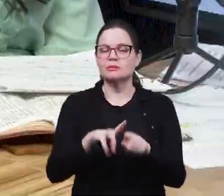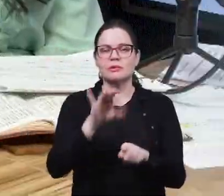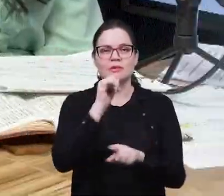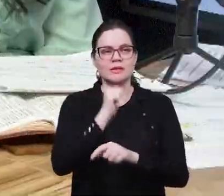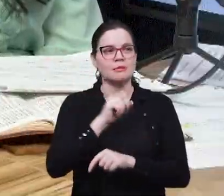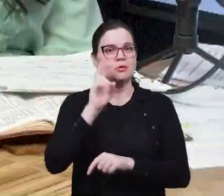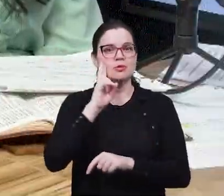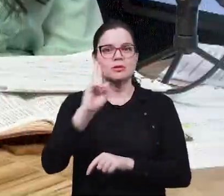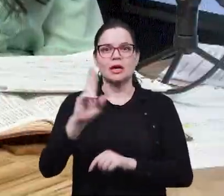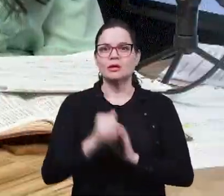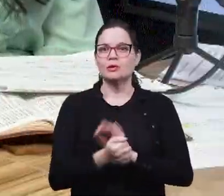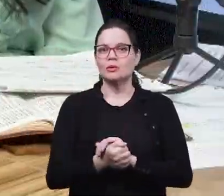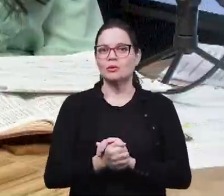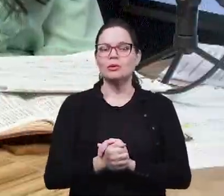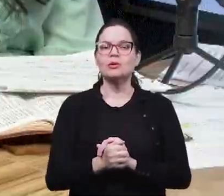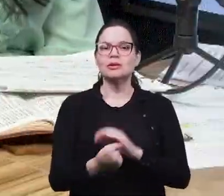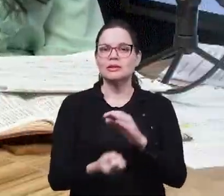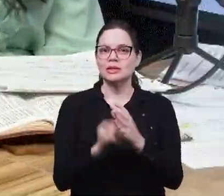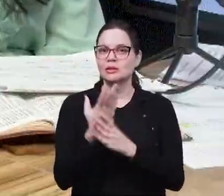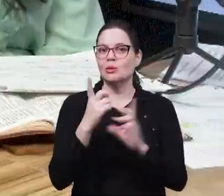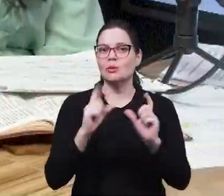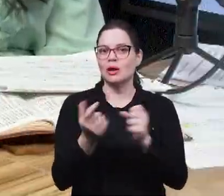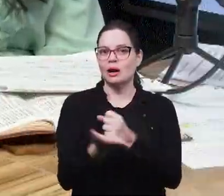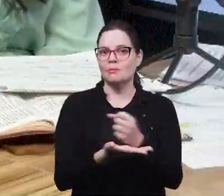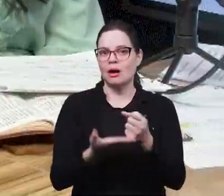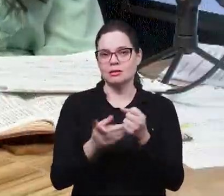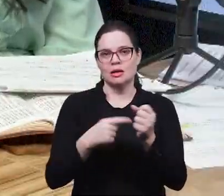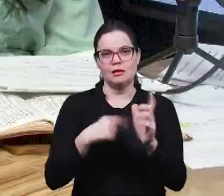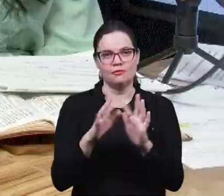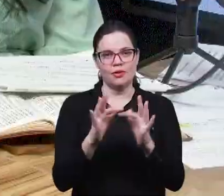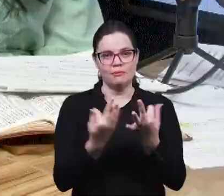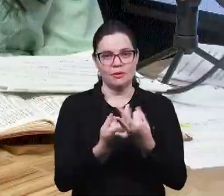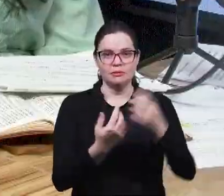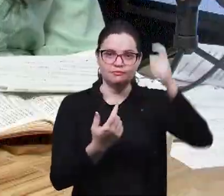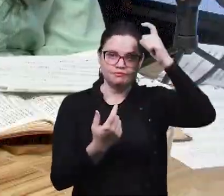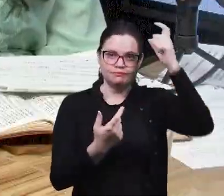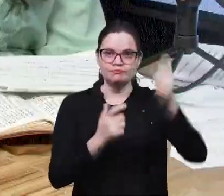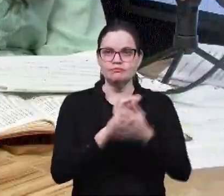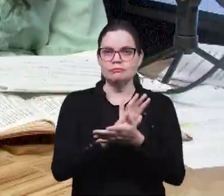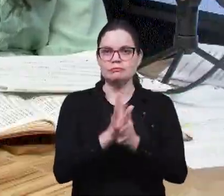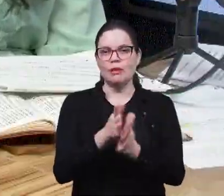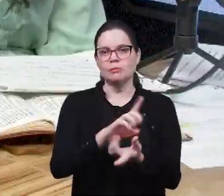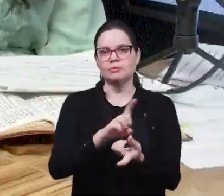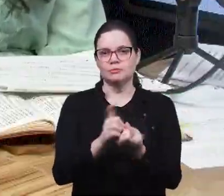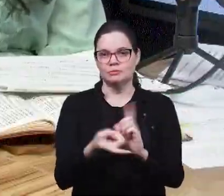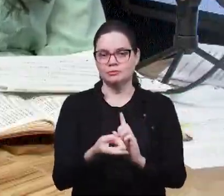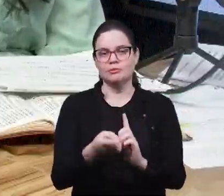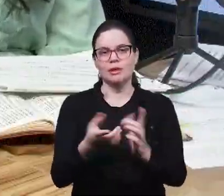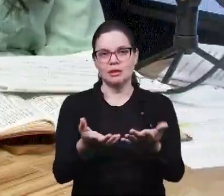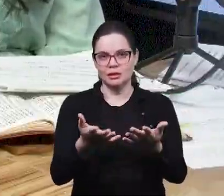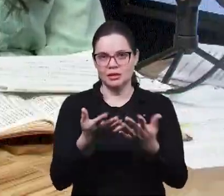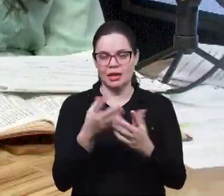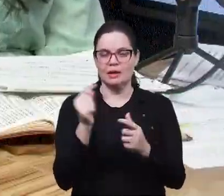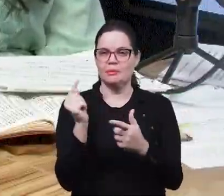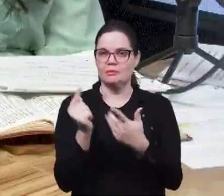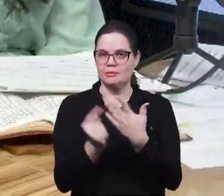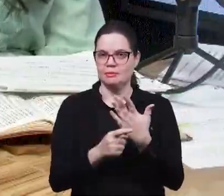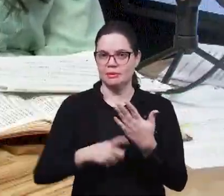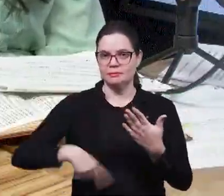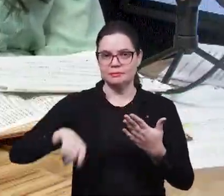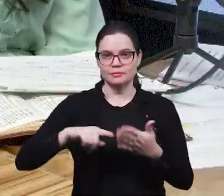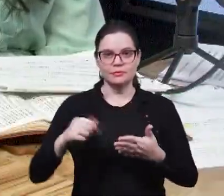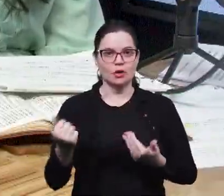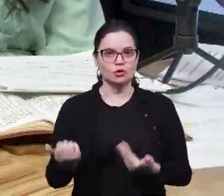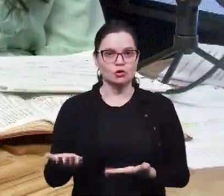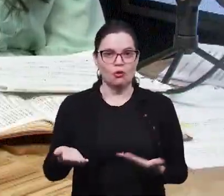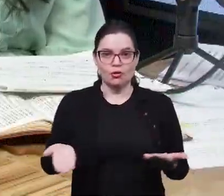os princípios que vieram, que são herança do Senhor, o mundo, o adversário está aí para destruir isso. E ser jovem